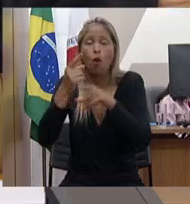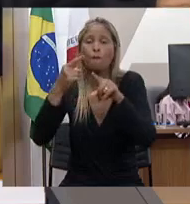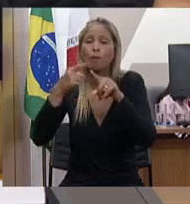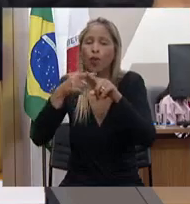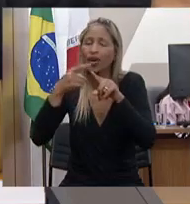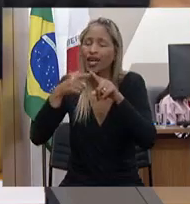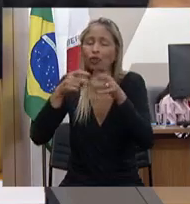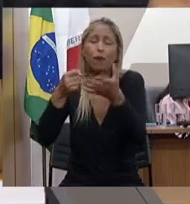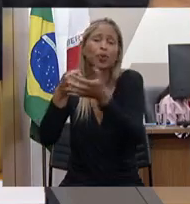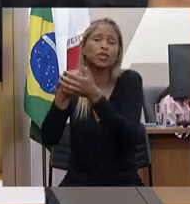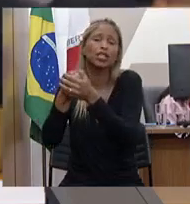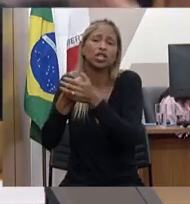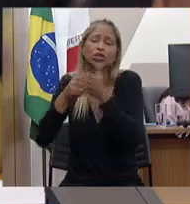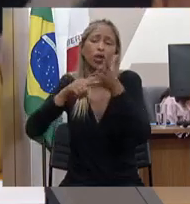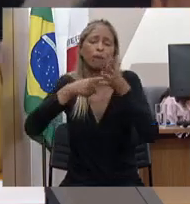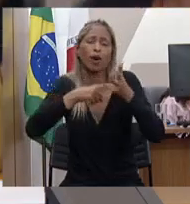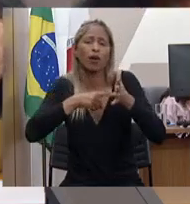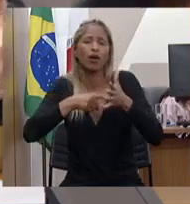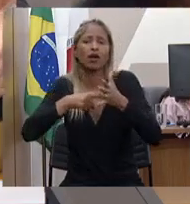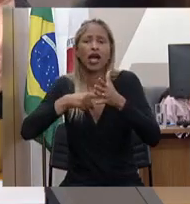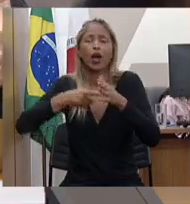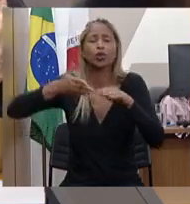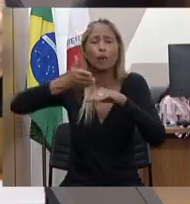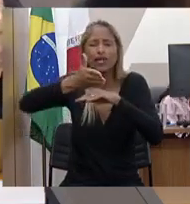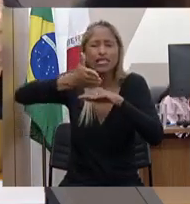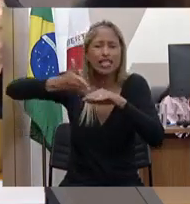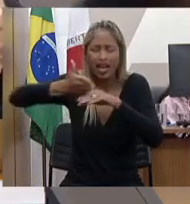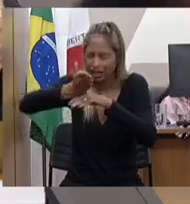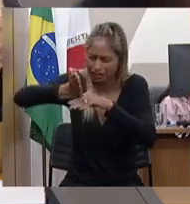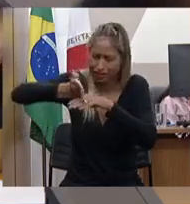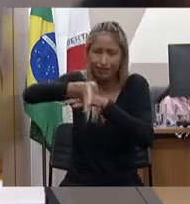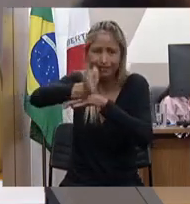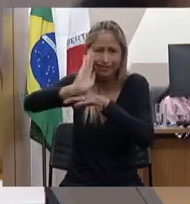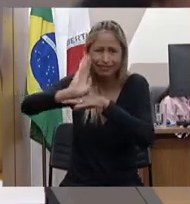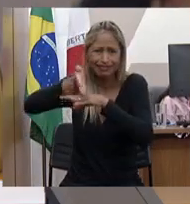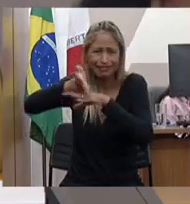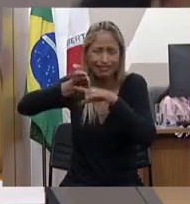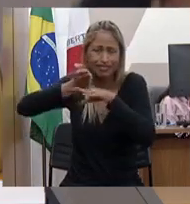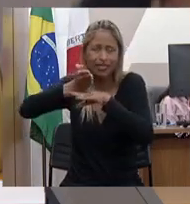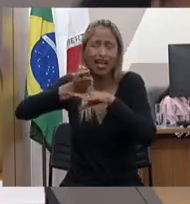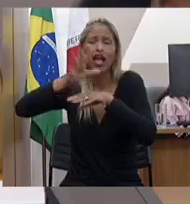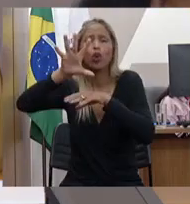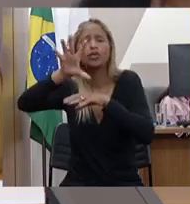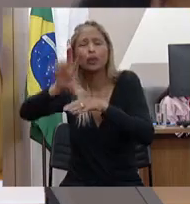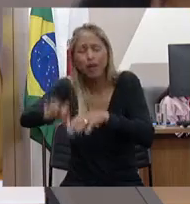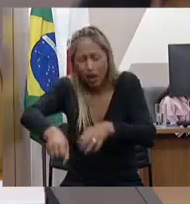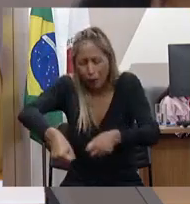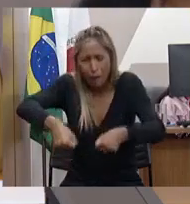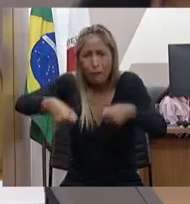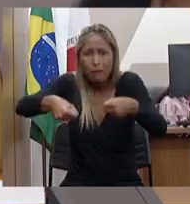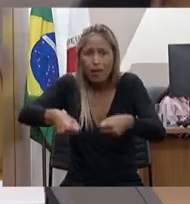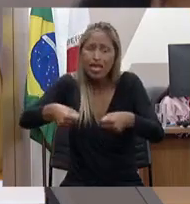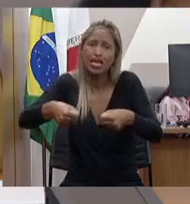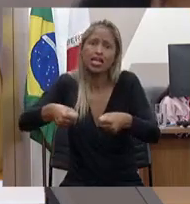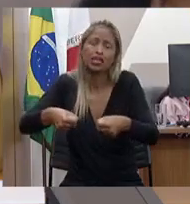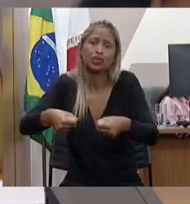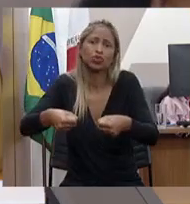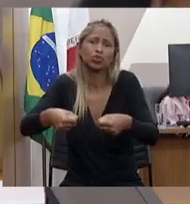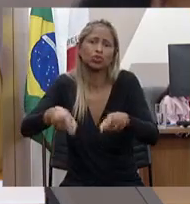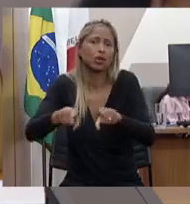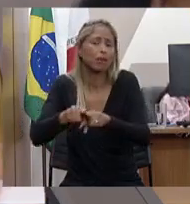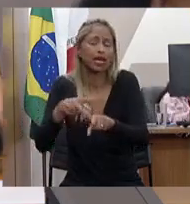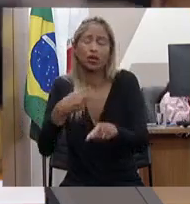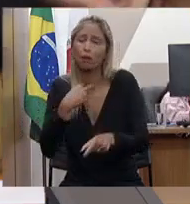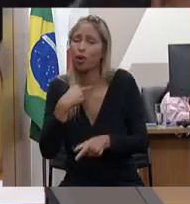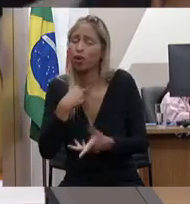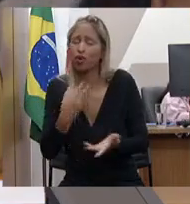que não é protegida É porque tem uma serra que não é protegida é porque eu tenho que pegar um peso que o que eu não deveria pegar na verdade